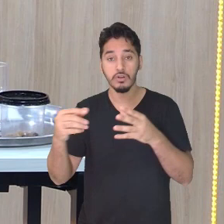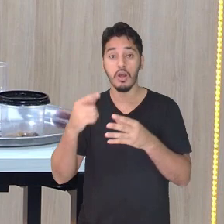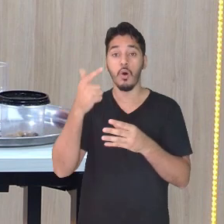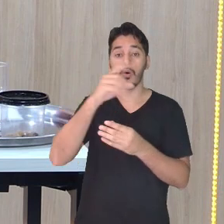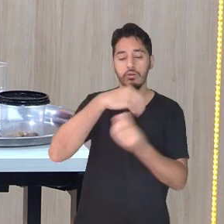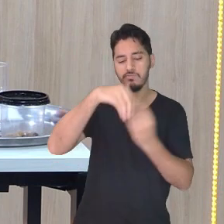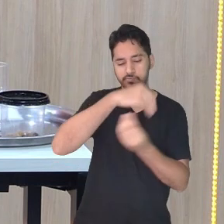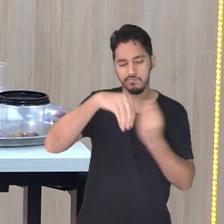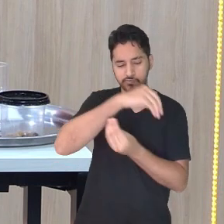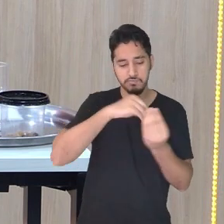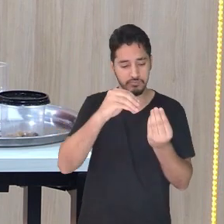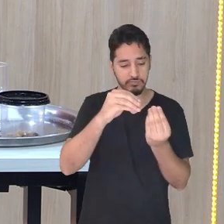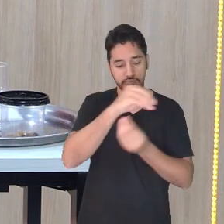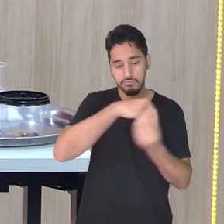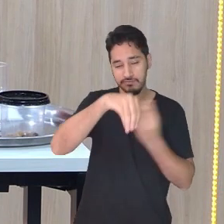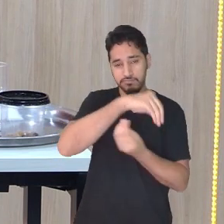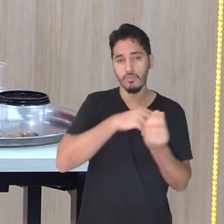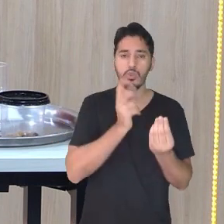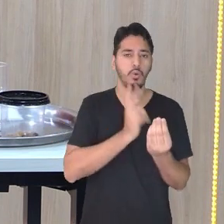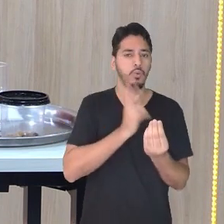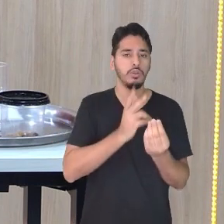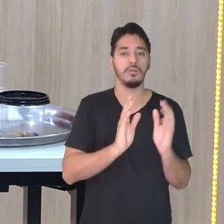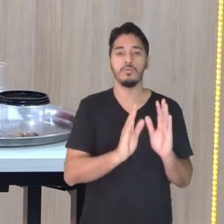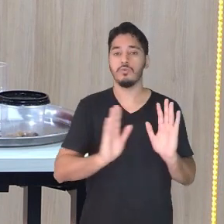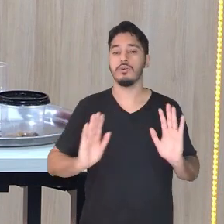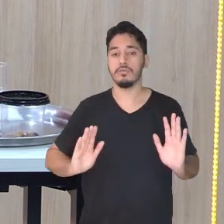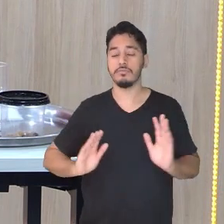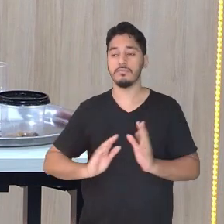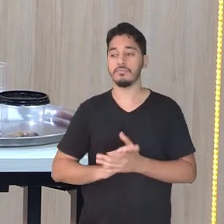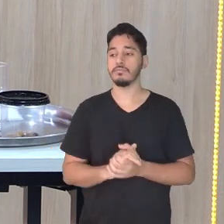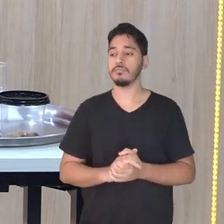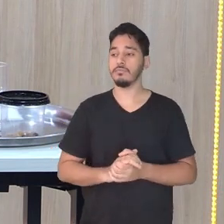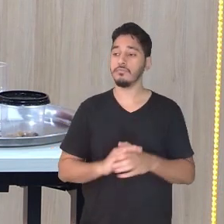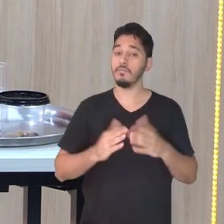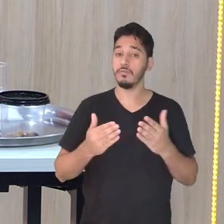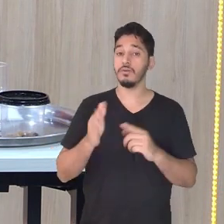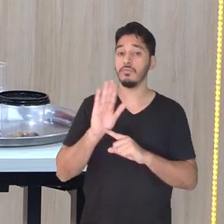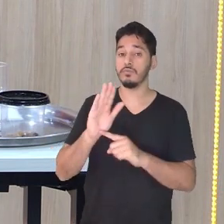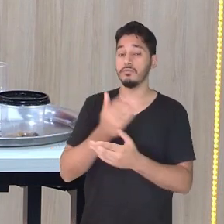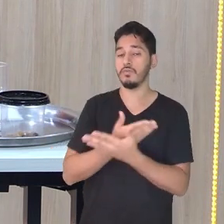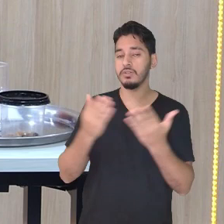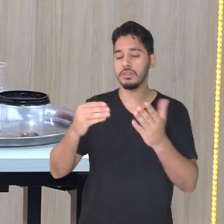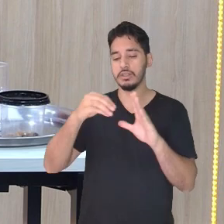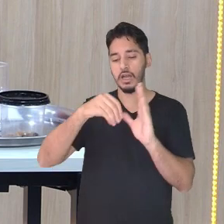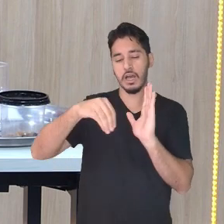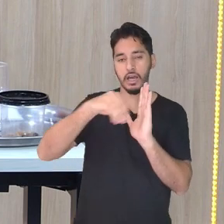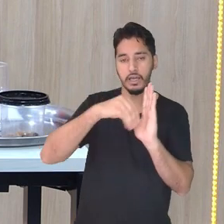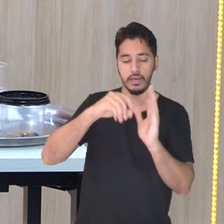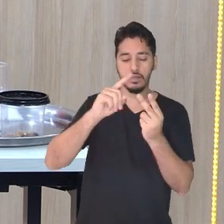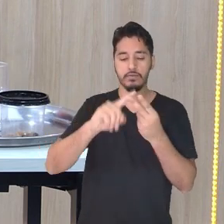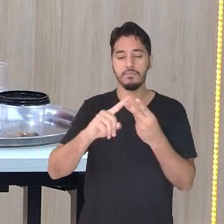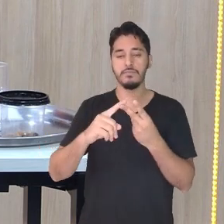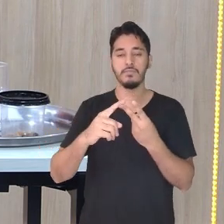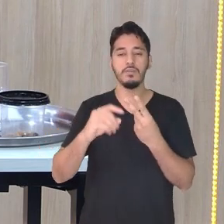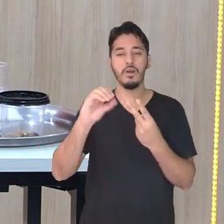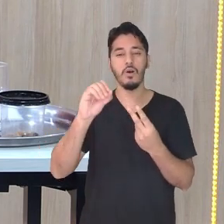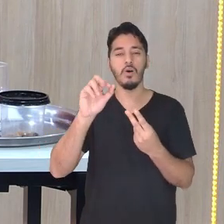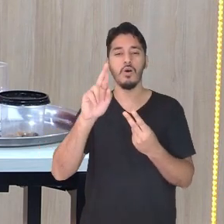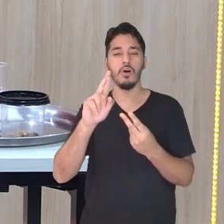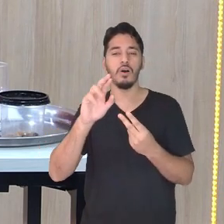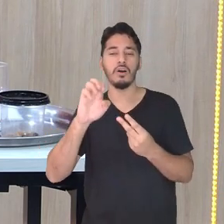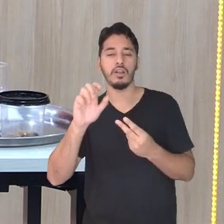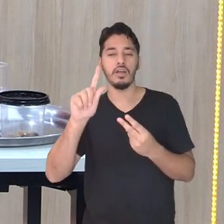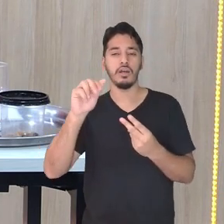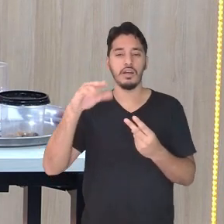da matéria, o estado líquido aqui desses elementos. Embora que eu coloquei aí areia, eu coloquei orégano, que já apresenta